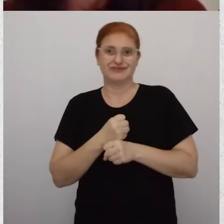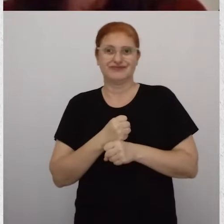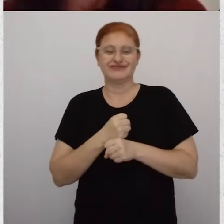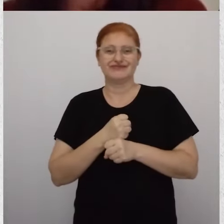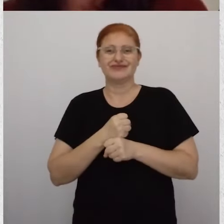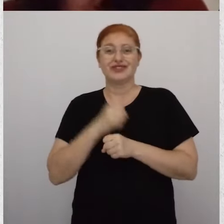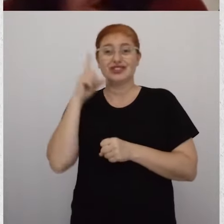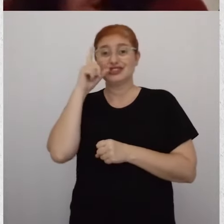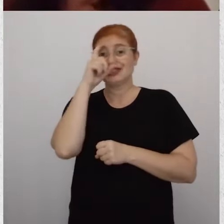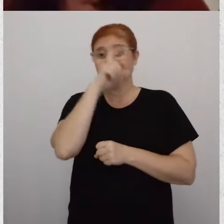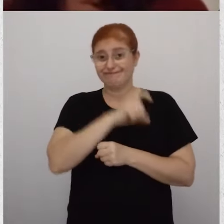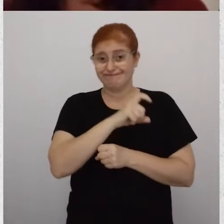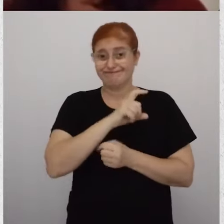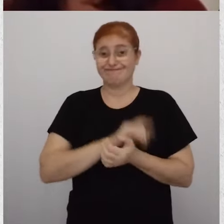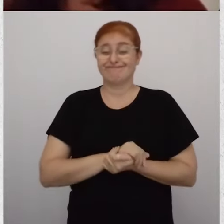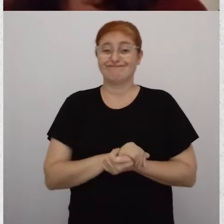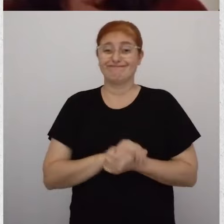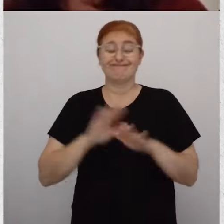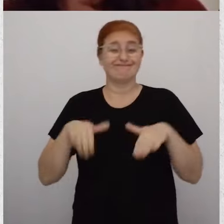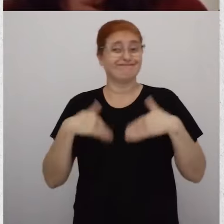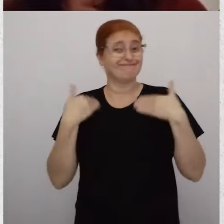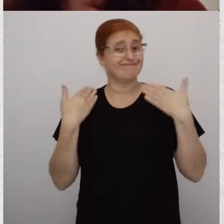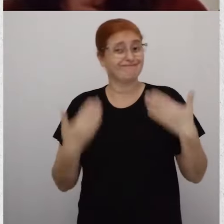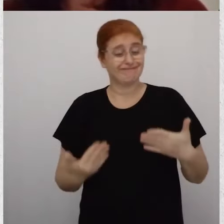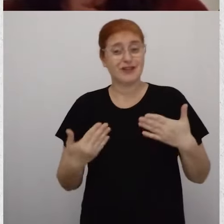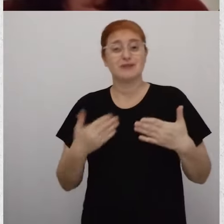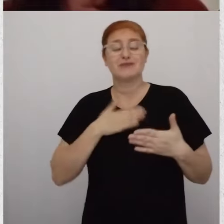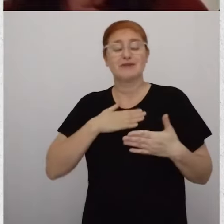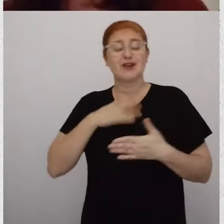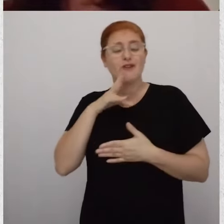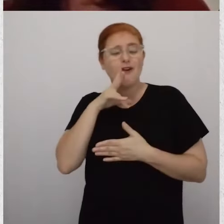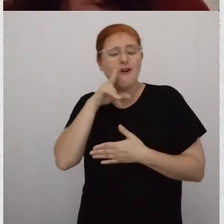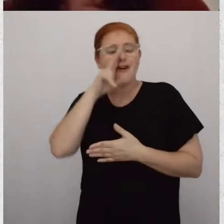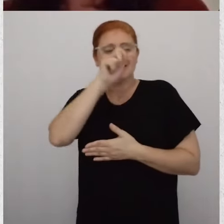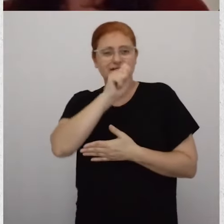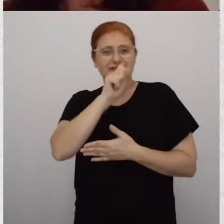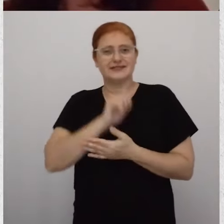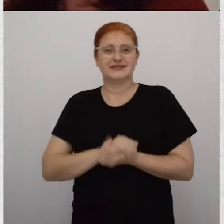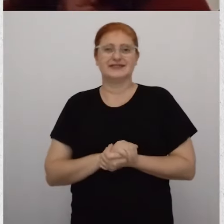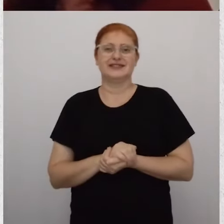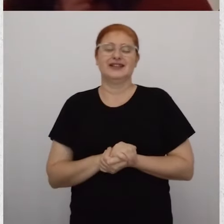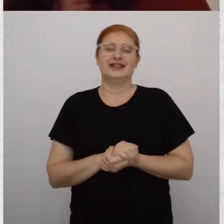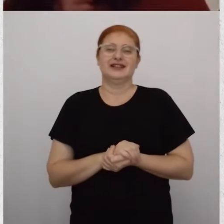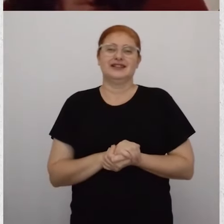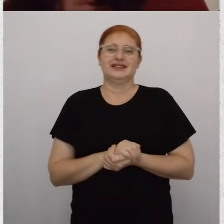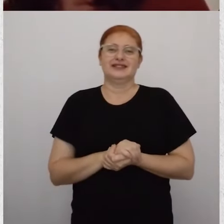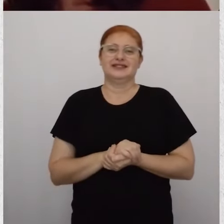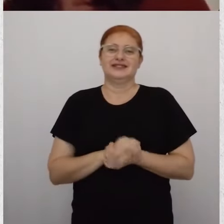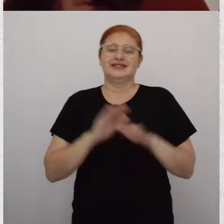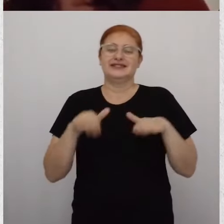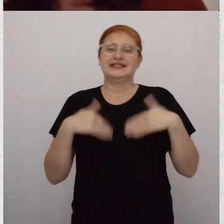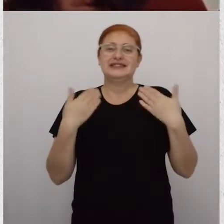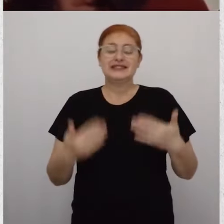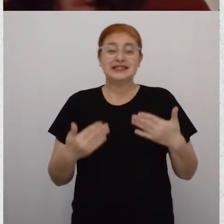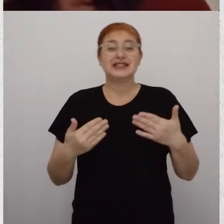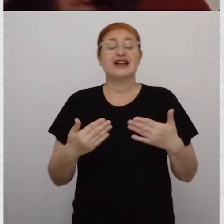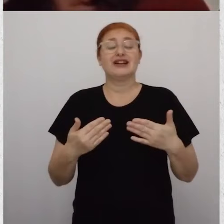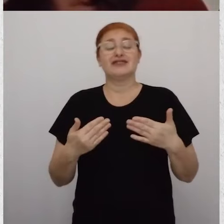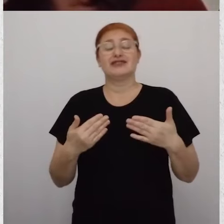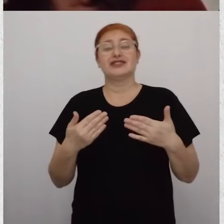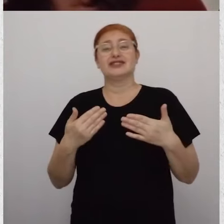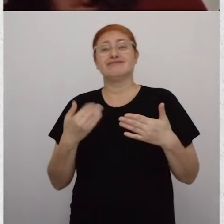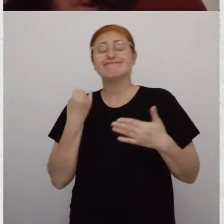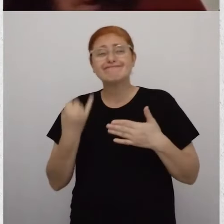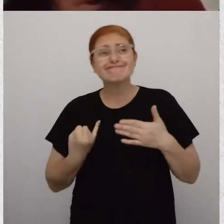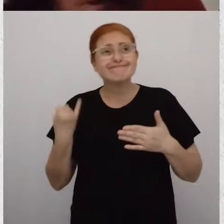difícil. Então foi bem muito no auge, né? fortalecedor. Pois é. E aí Muito foi muito bom. fortalecedor